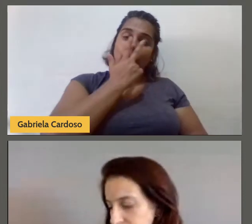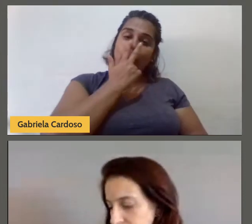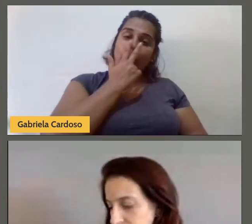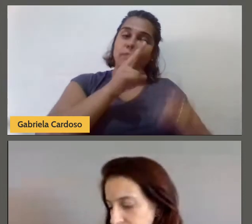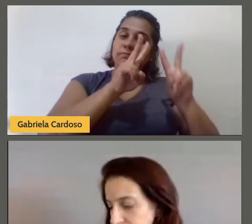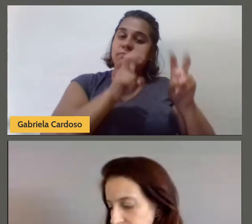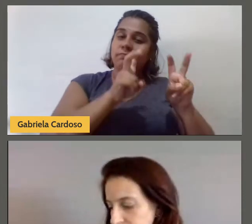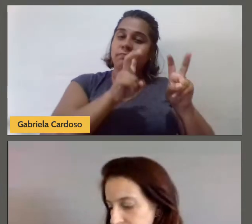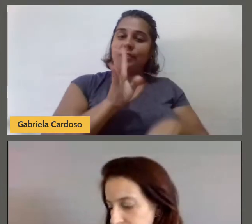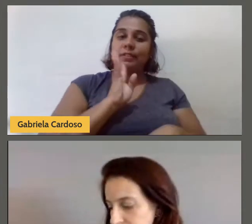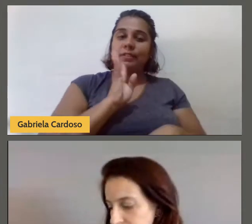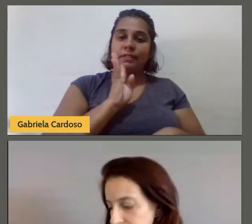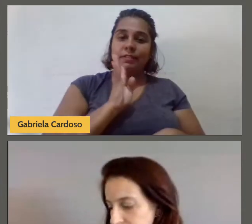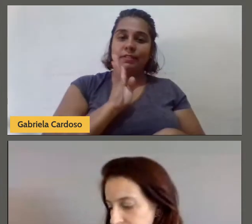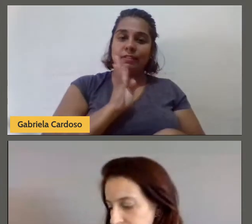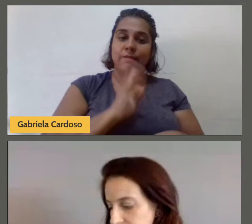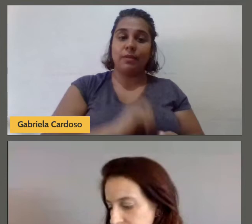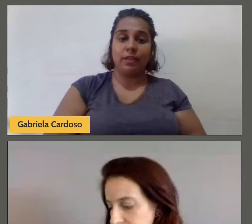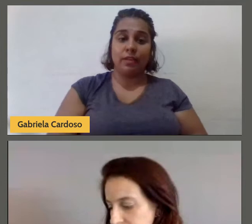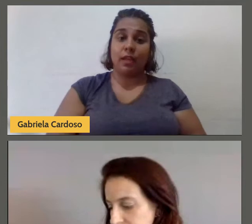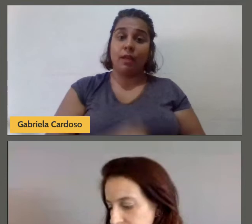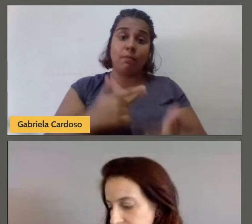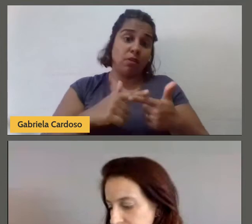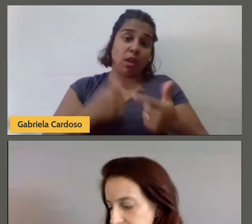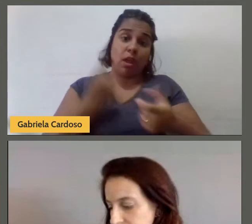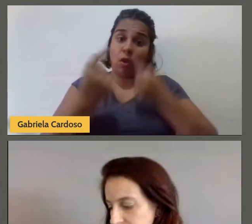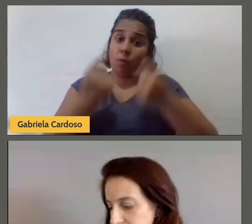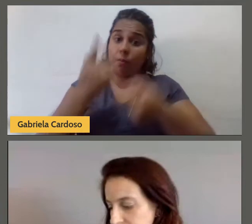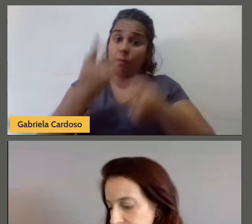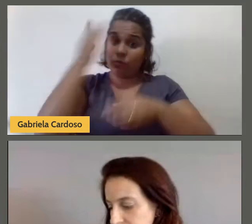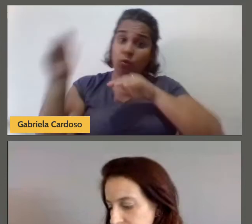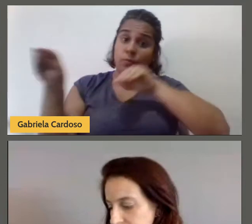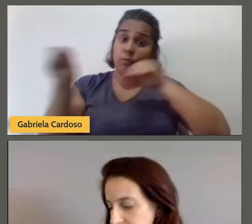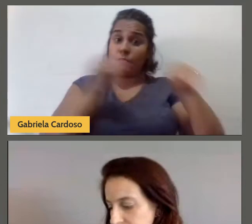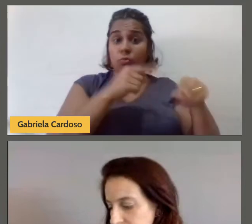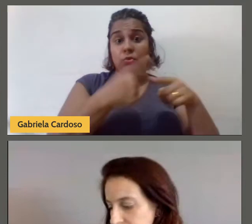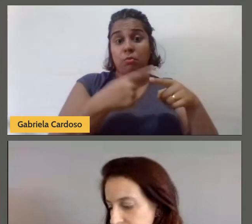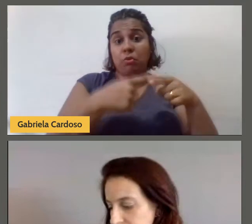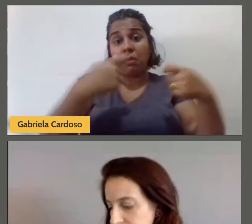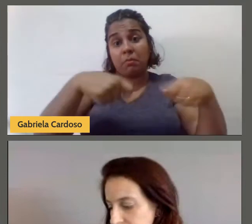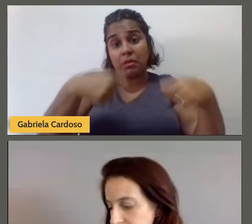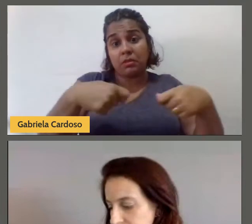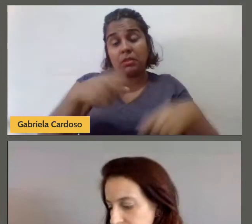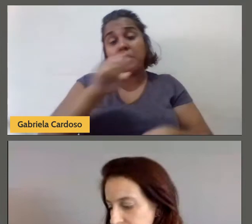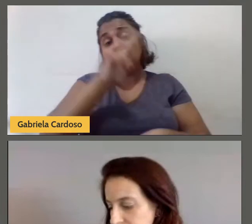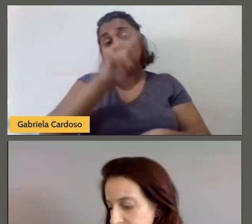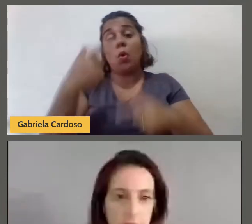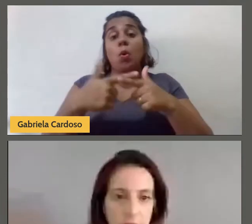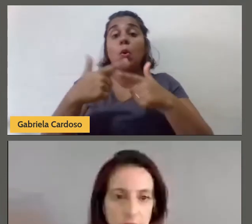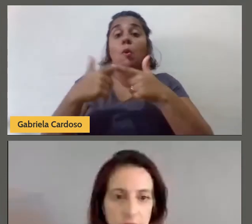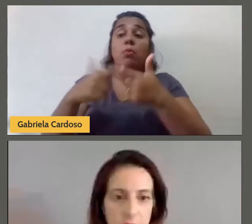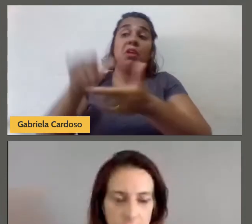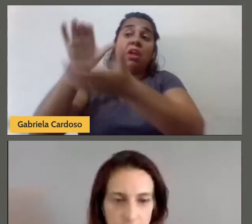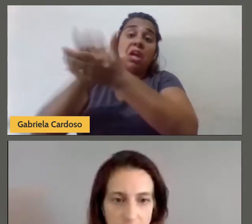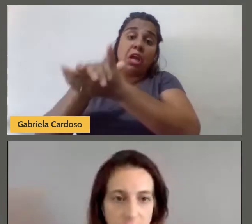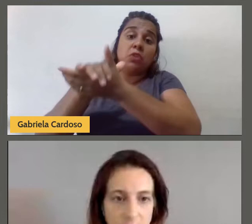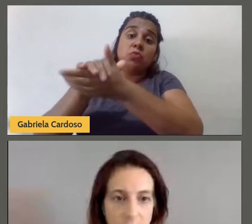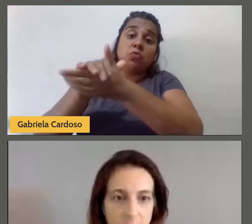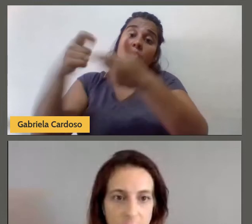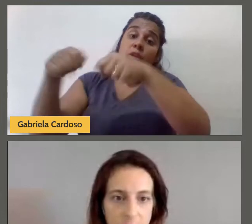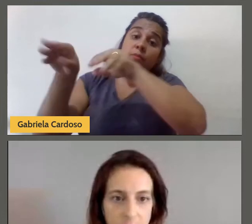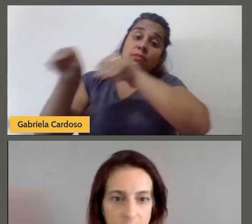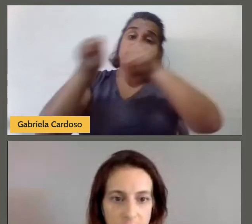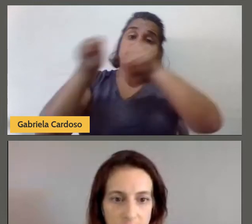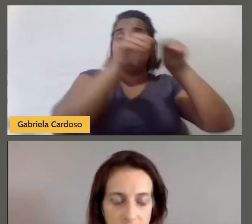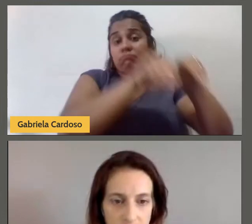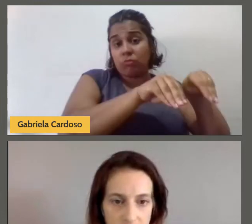tudo. Pessoas que migram por necessidade, pessoas que migram porque casaram com alguém e vão mudar de país, pessoas que migram por interesse